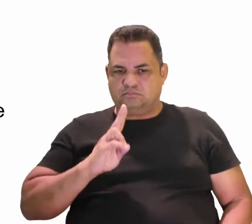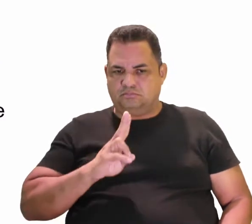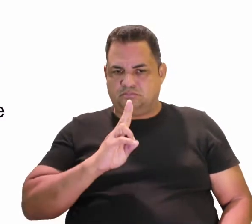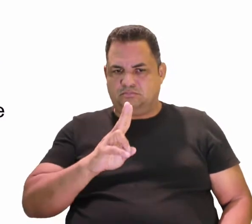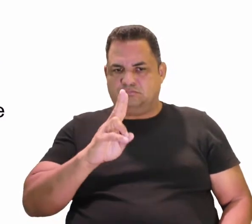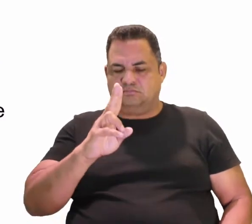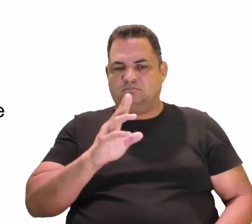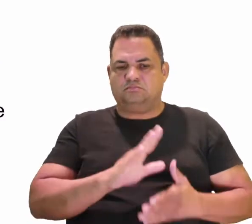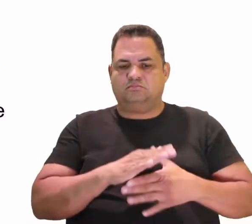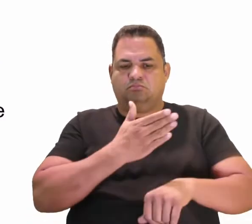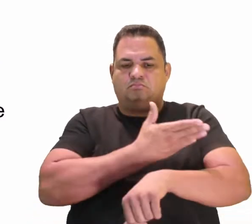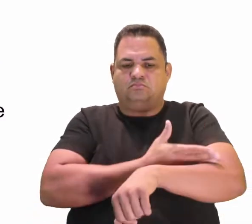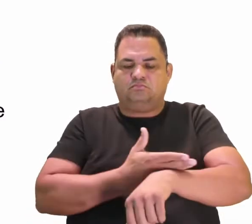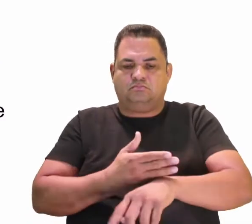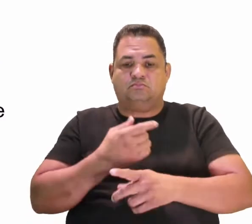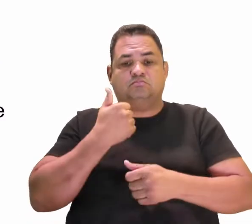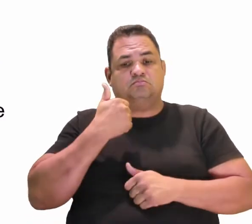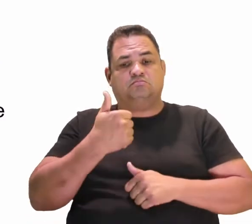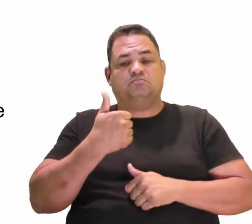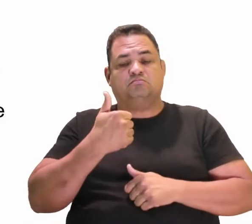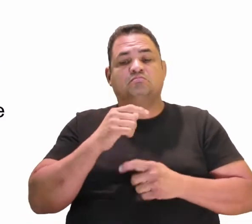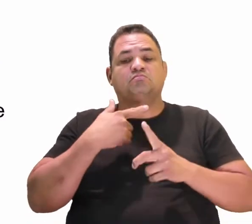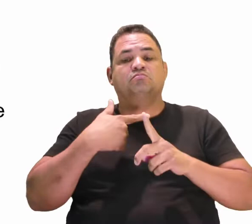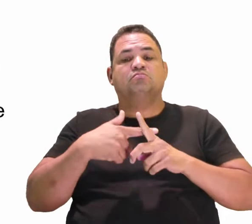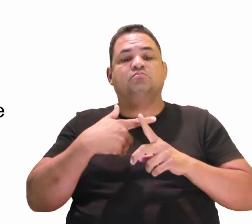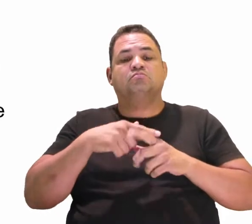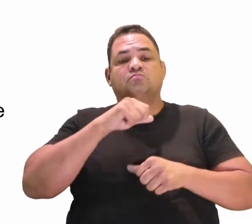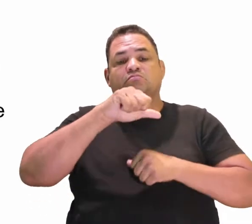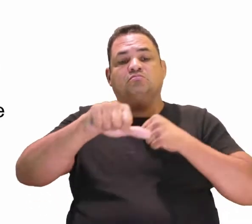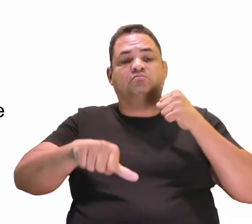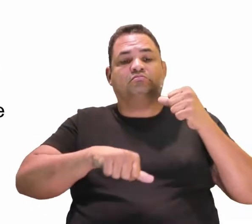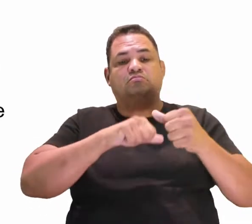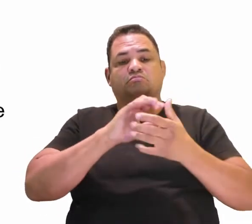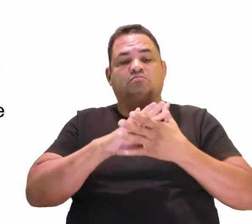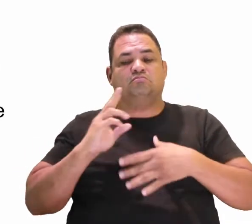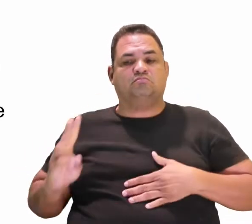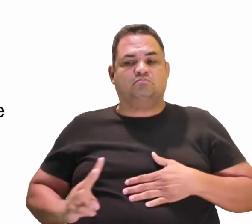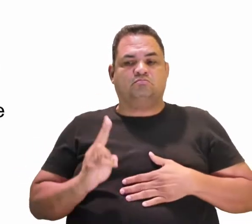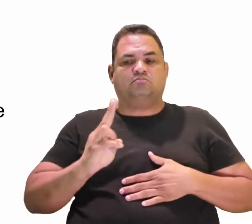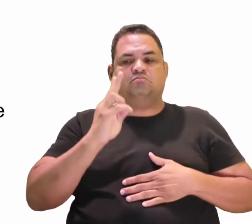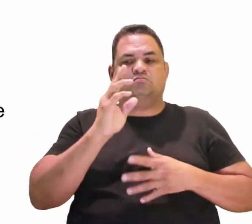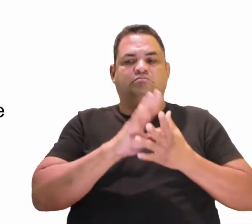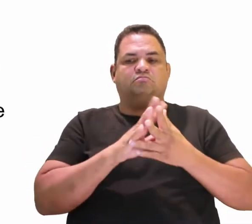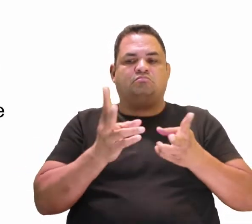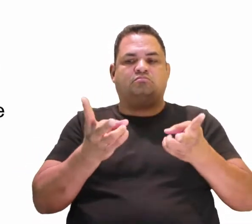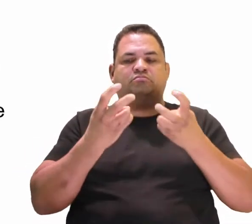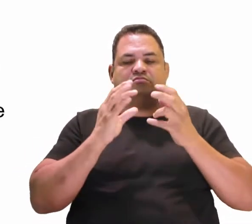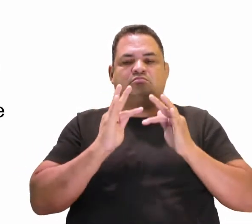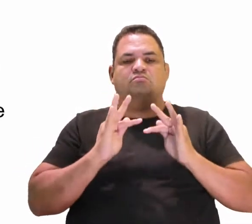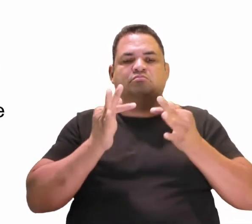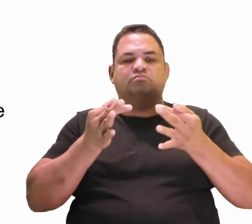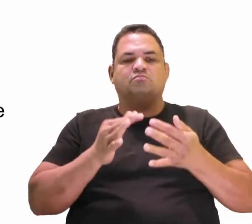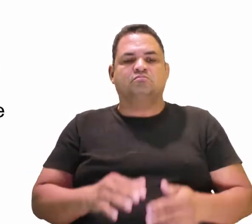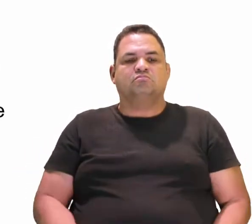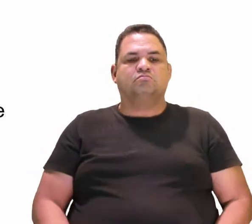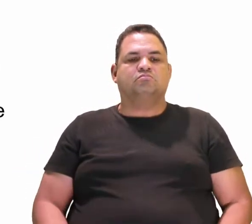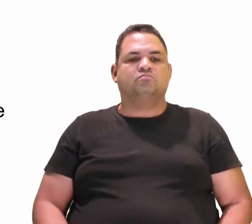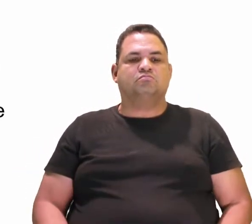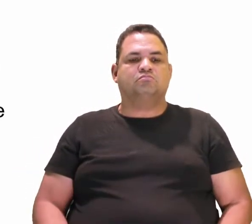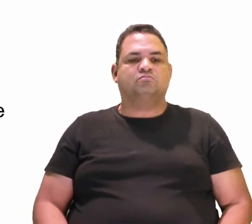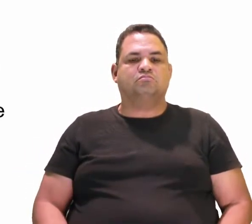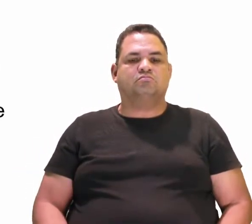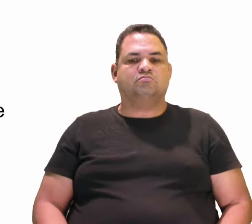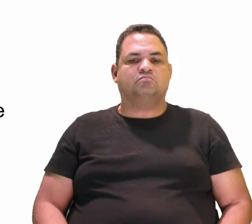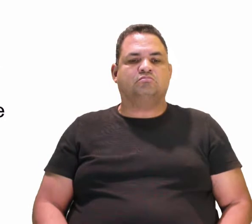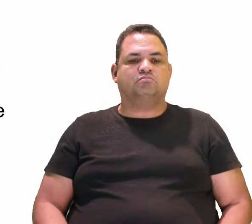mantenha os seus hábitos positivos, porque os seus hábitos se tornam os seus valores. Percebe que ele pega o final de cada uma e vai transformando em